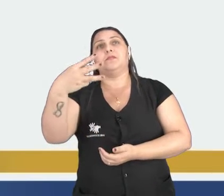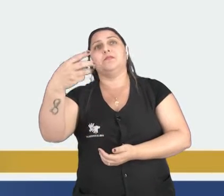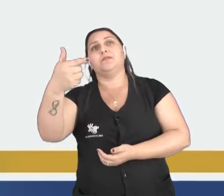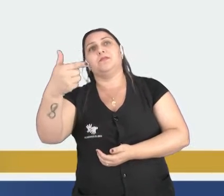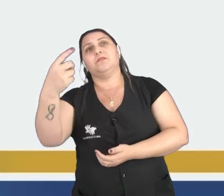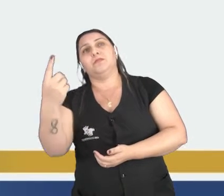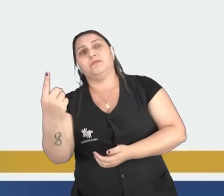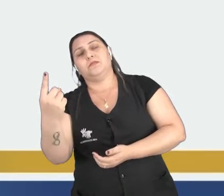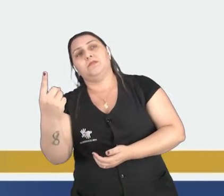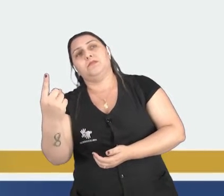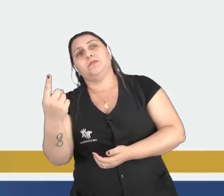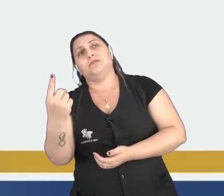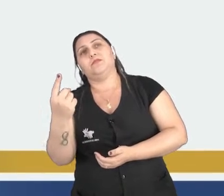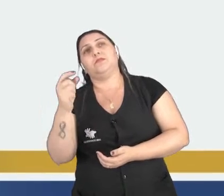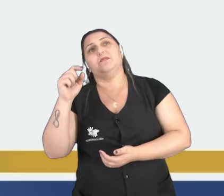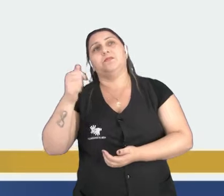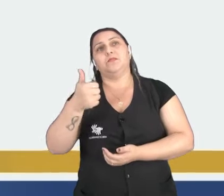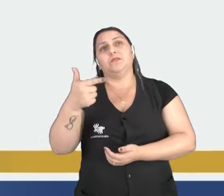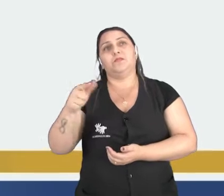2, 1, ou seja,